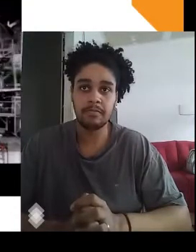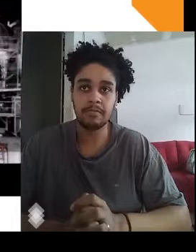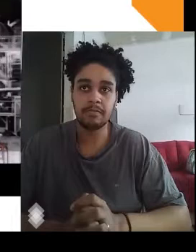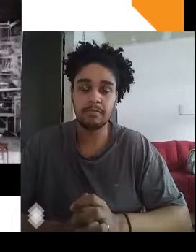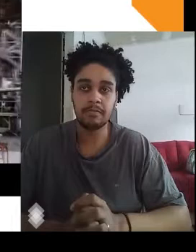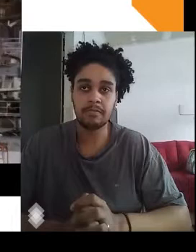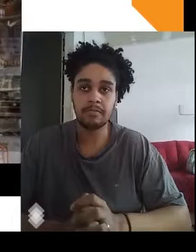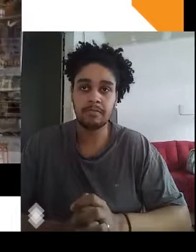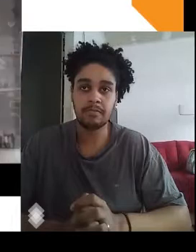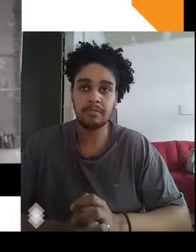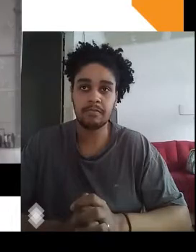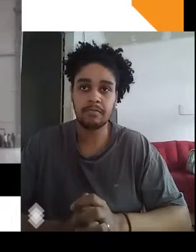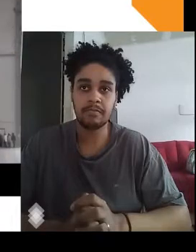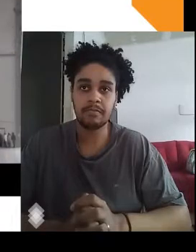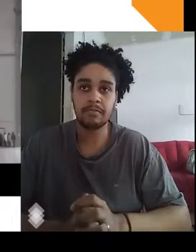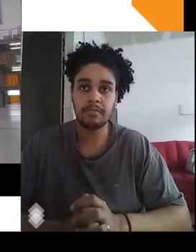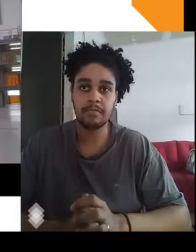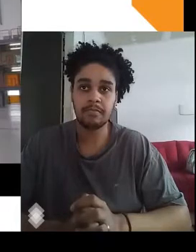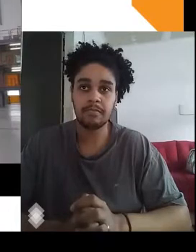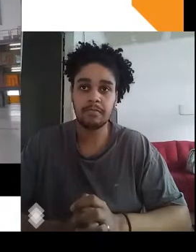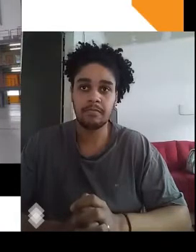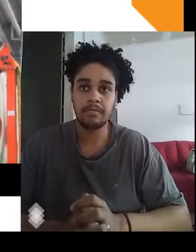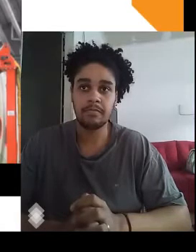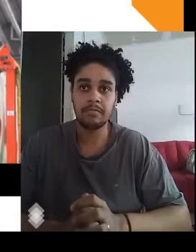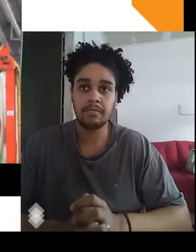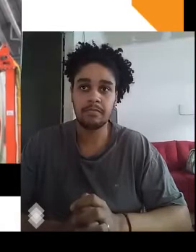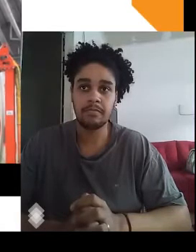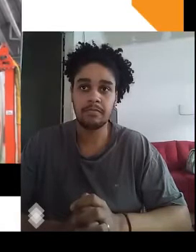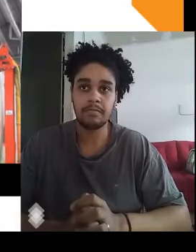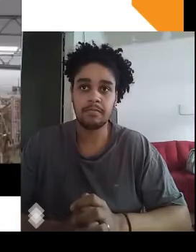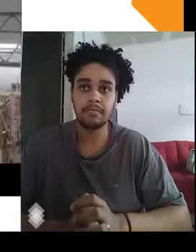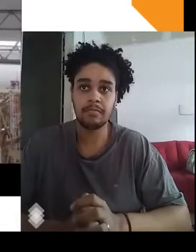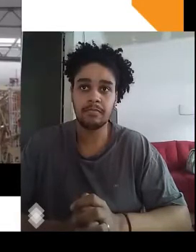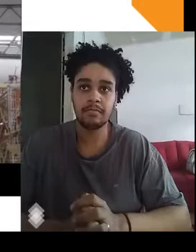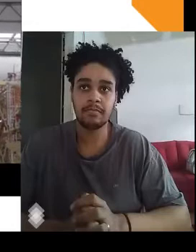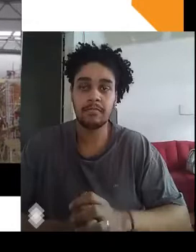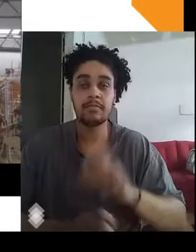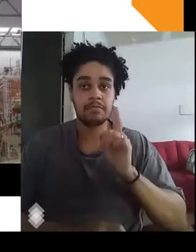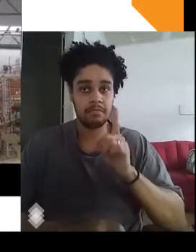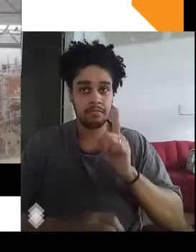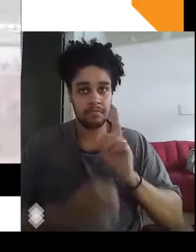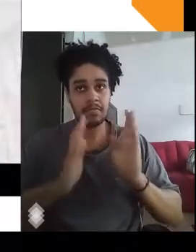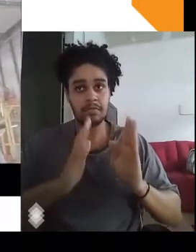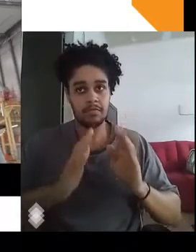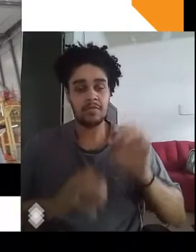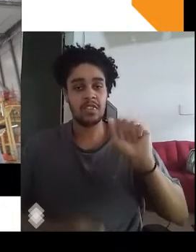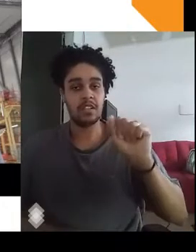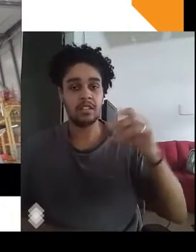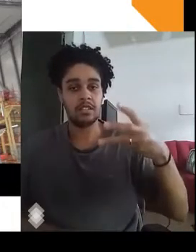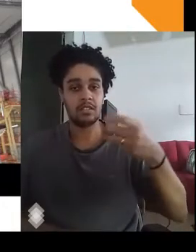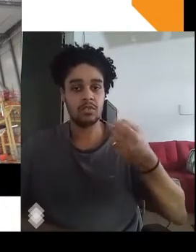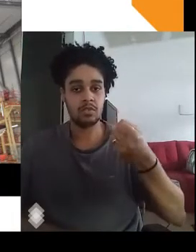receber a pintura do cliente. Mas não é só o A320 que faz sucesso aqui em Hamburgo. Tem um gigante que atrai a atenção de todos que passam pela fábrica. Essa é parte da fuselagem